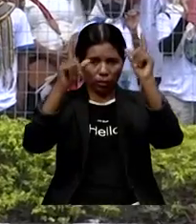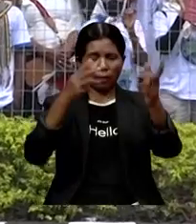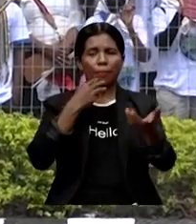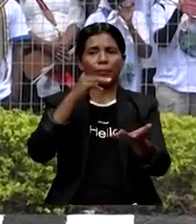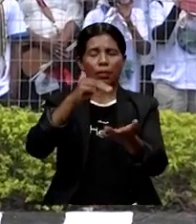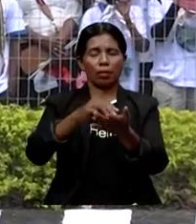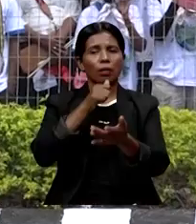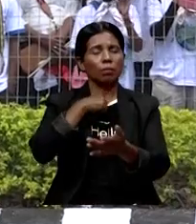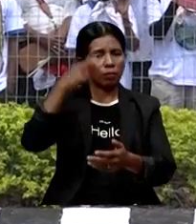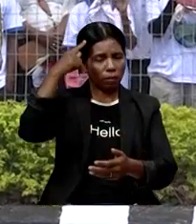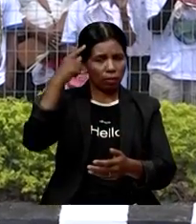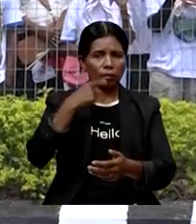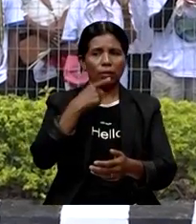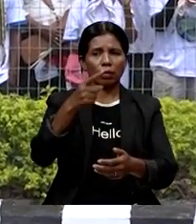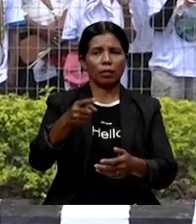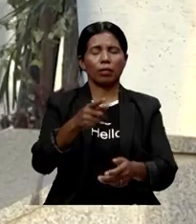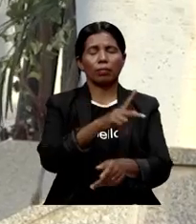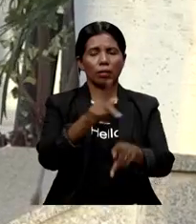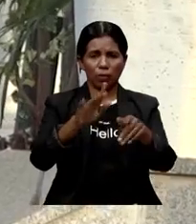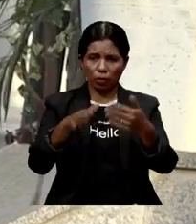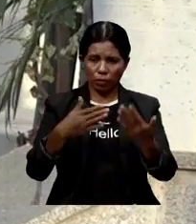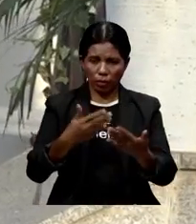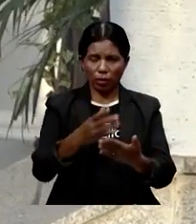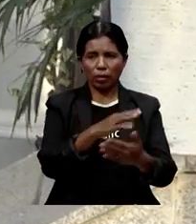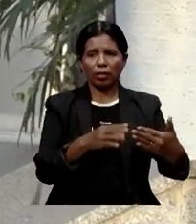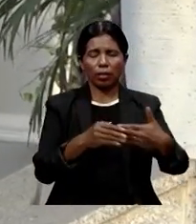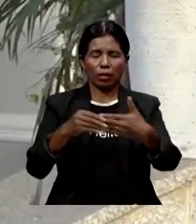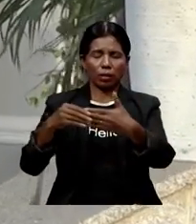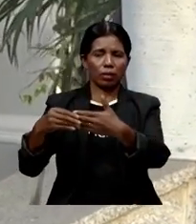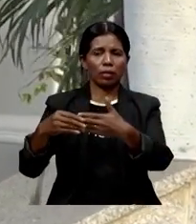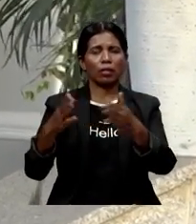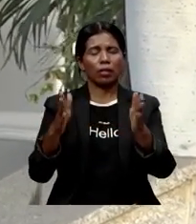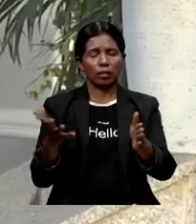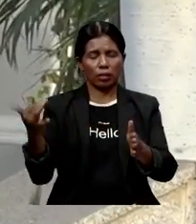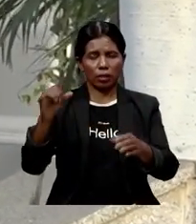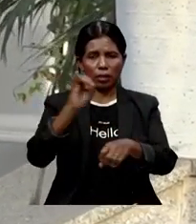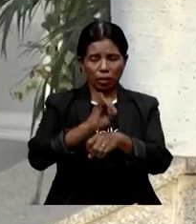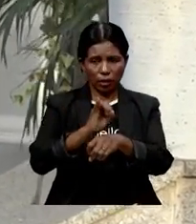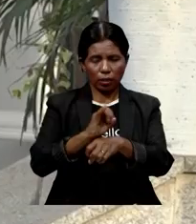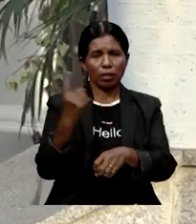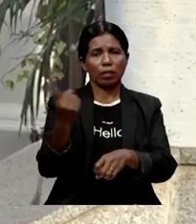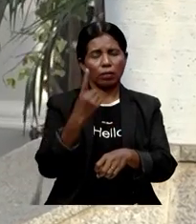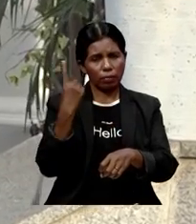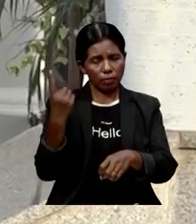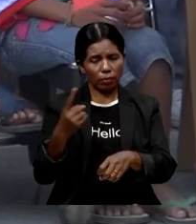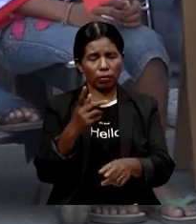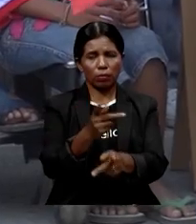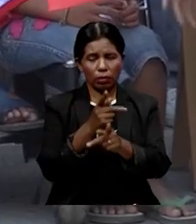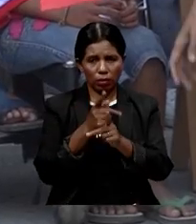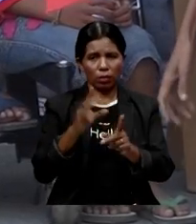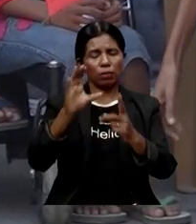Papa Francisco, encoraza Tebes para peregrino, líder Sira no parte igreja, atuna fatem cuidado no mantém